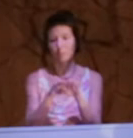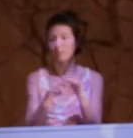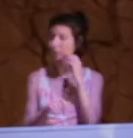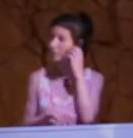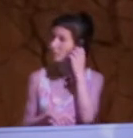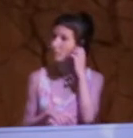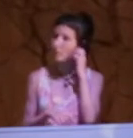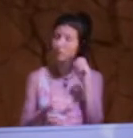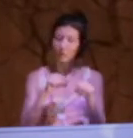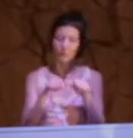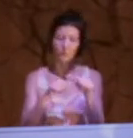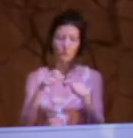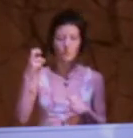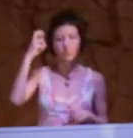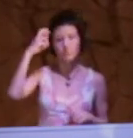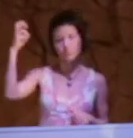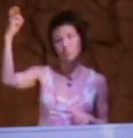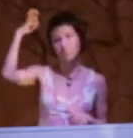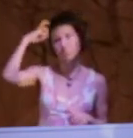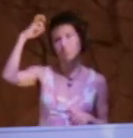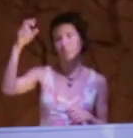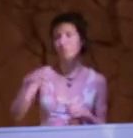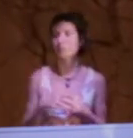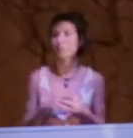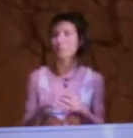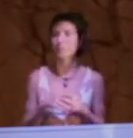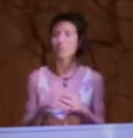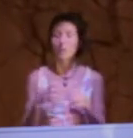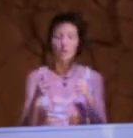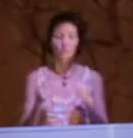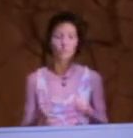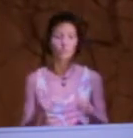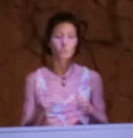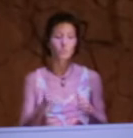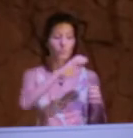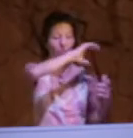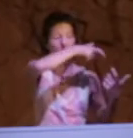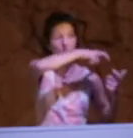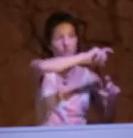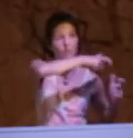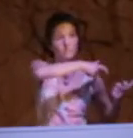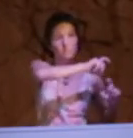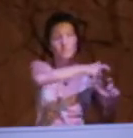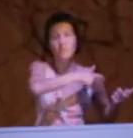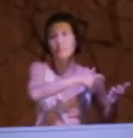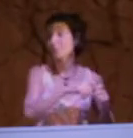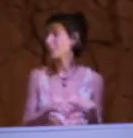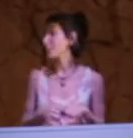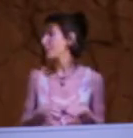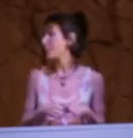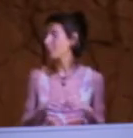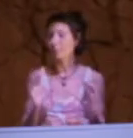transformando a cultura, arrochando esses costumes antigos. Mas a festa do Divino Espírito Santo é muito presente